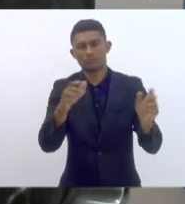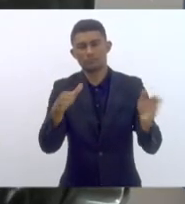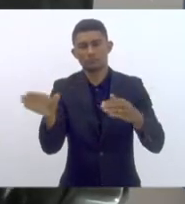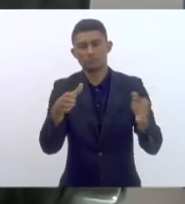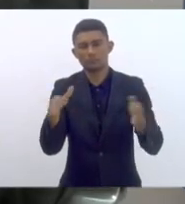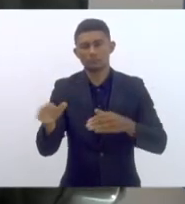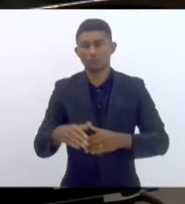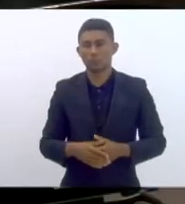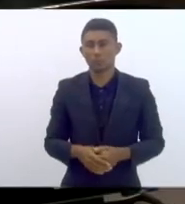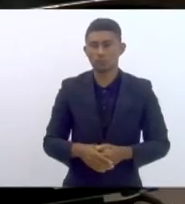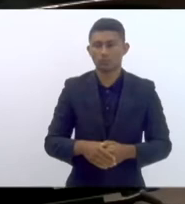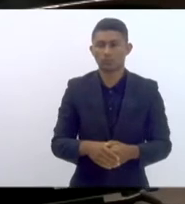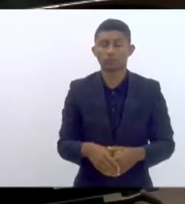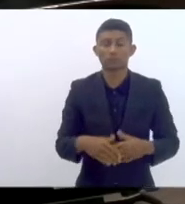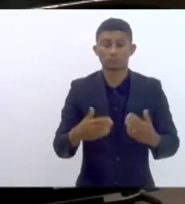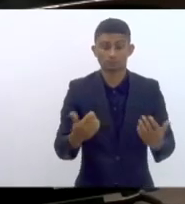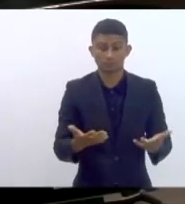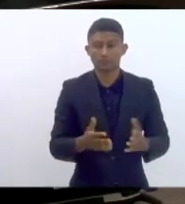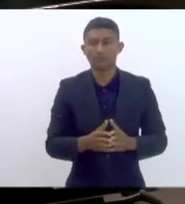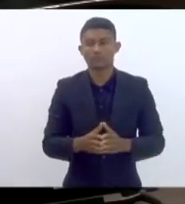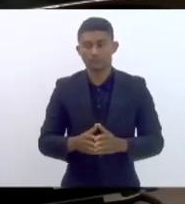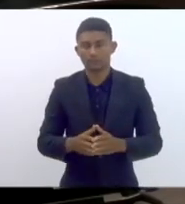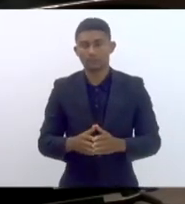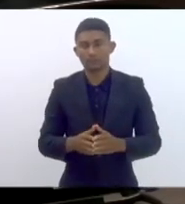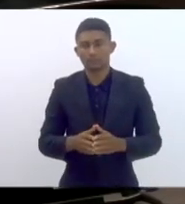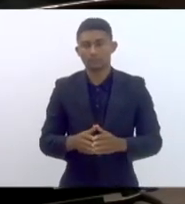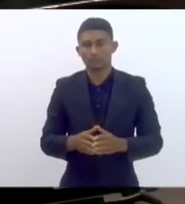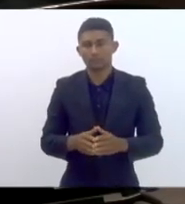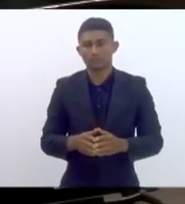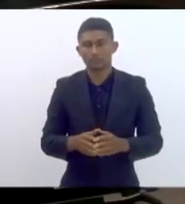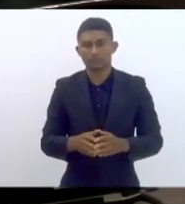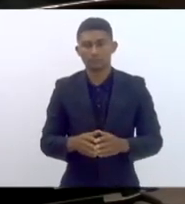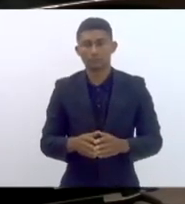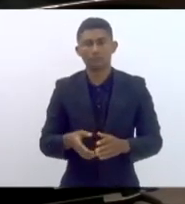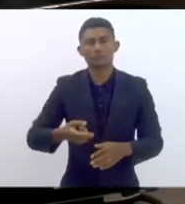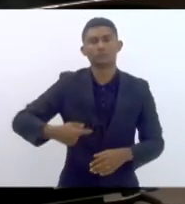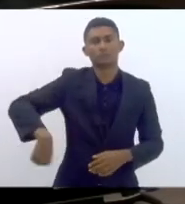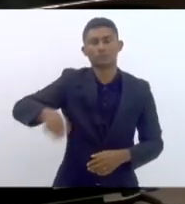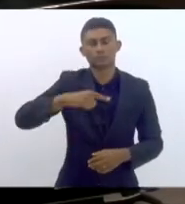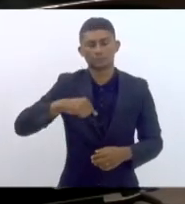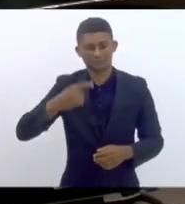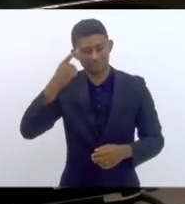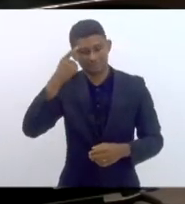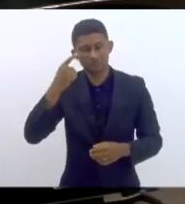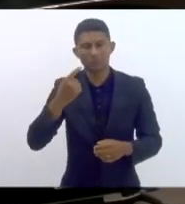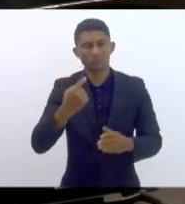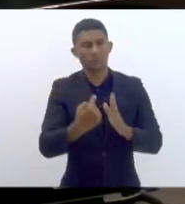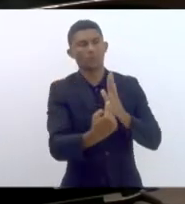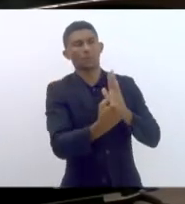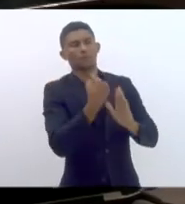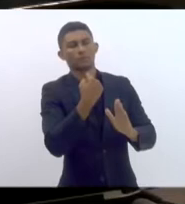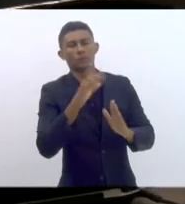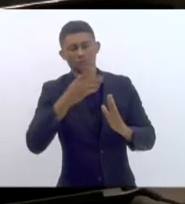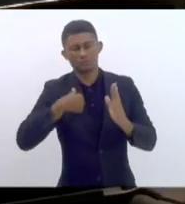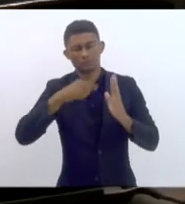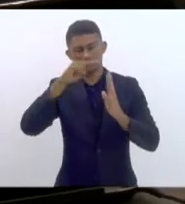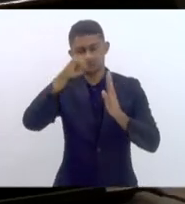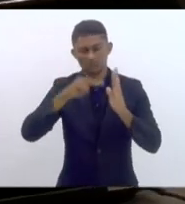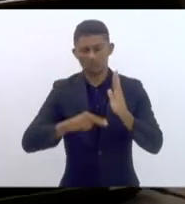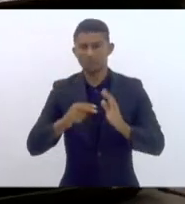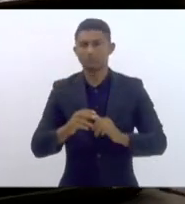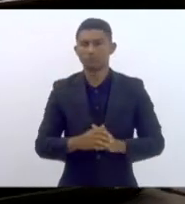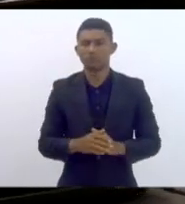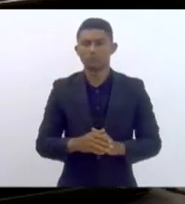lá. Aqui a gente. Bom, a gente também teve uma interpretação dessa pergunta, né? Vamos lá, deixa eu ler ela. Simular qual